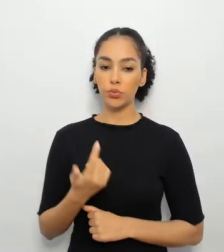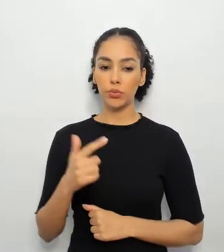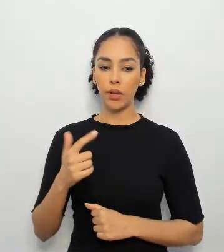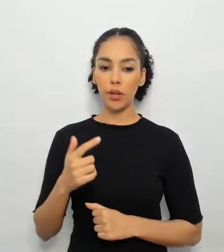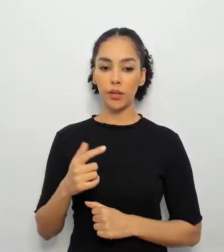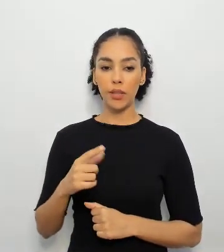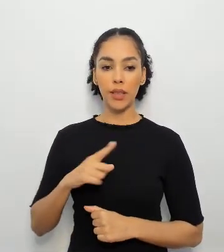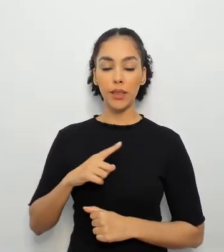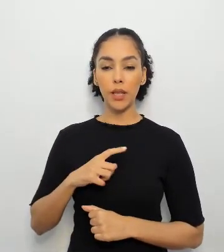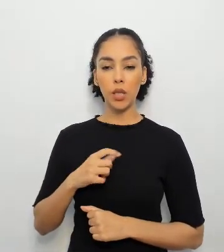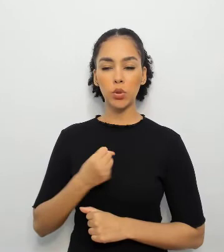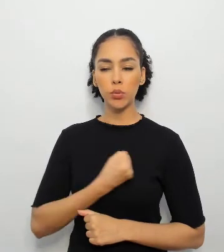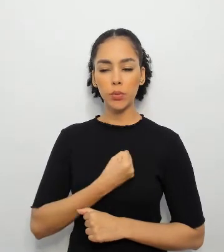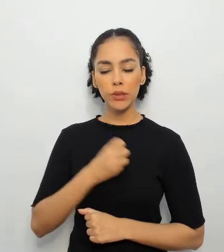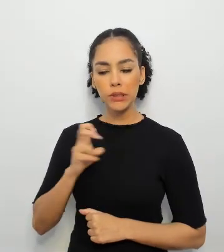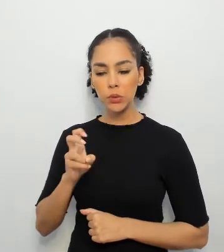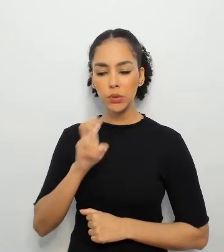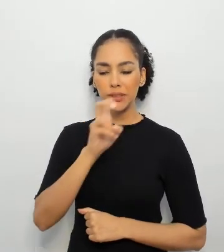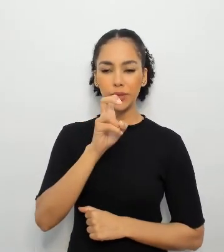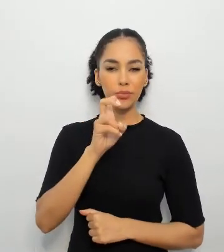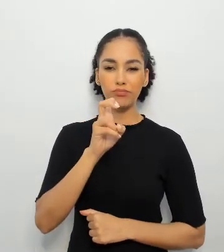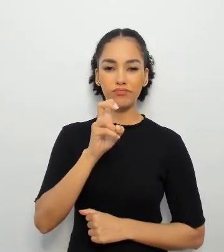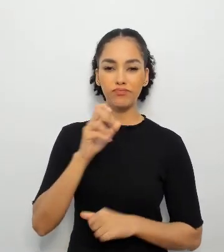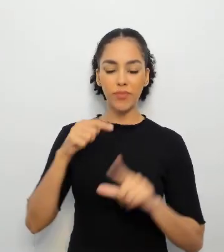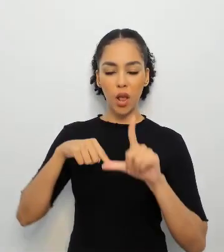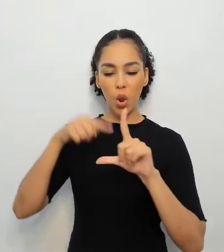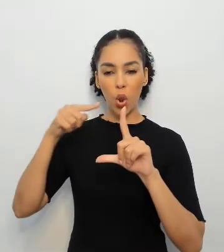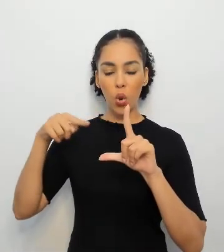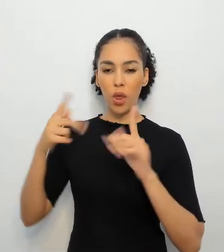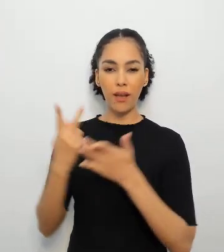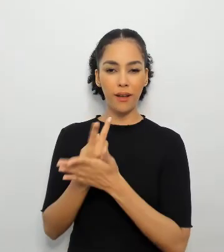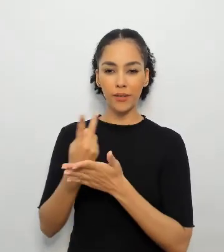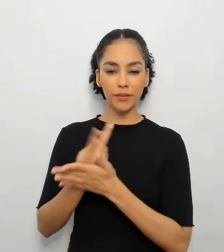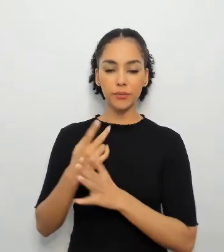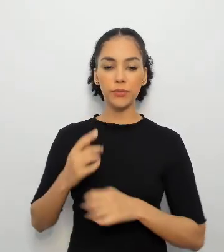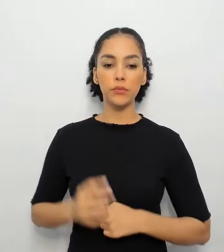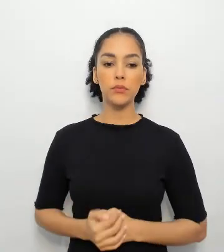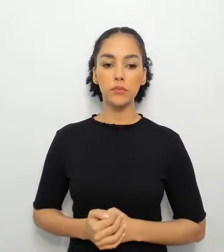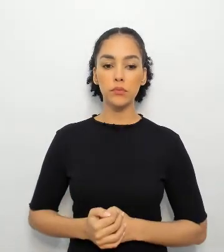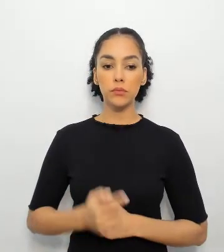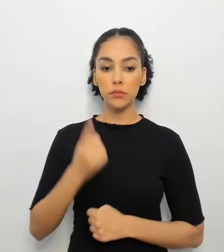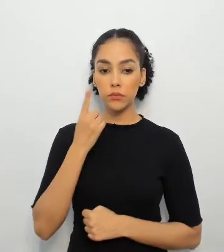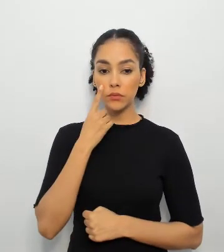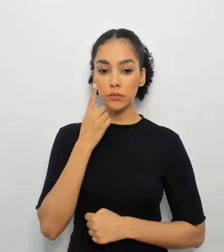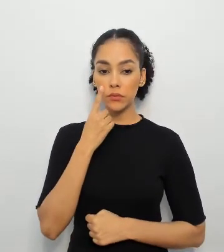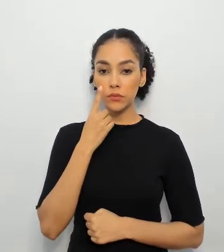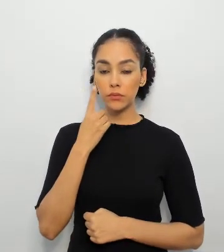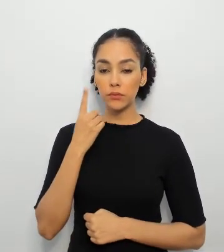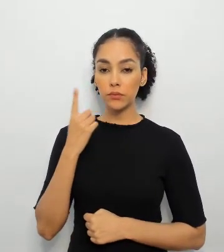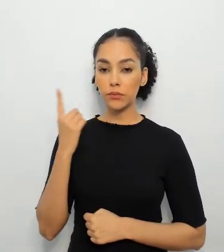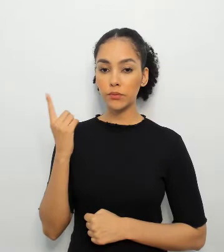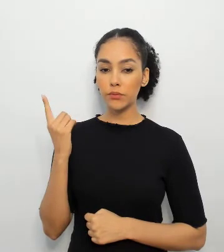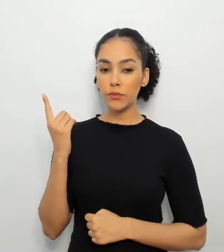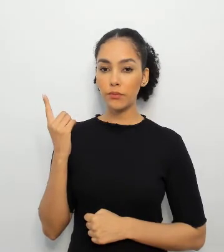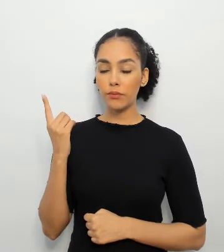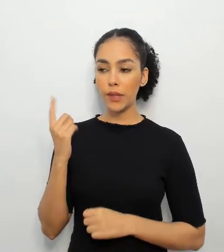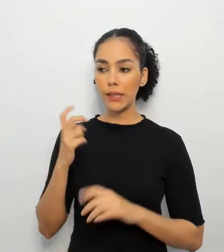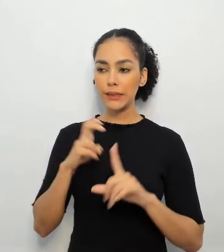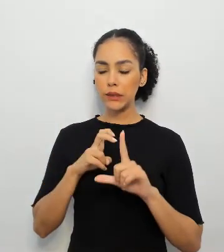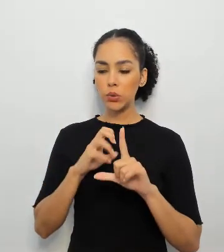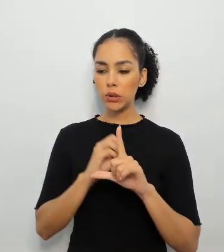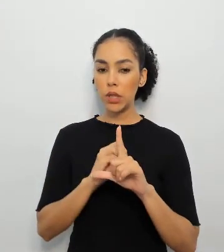verdade, passa pelo ponto 5, 5 aqui. Então, essa aqui não me interessa. Aqui ela passa pelo ponto 5, 0, só